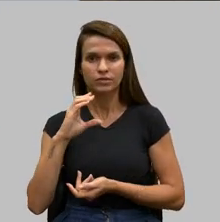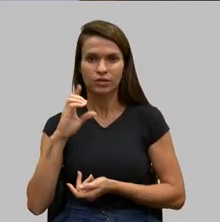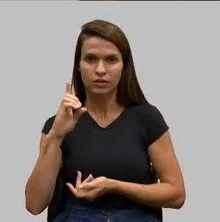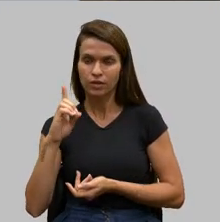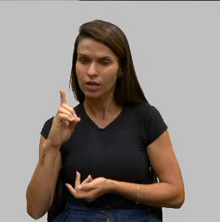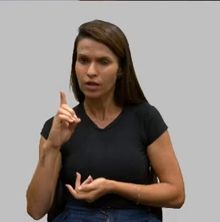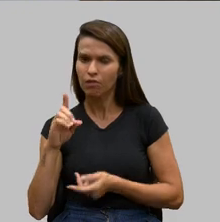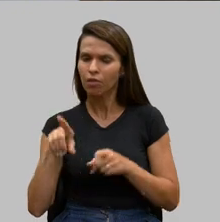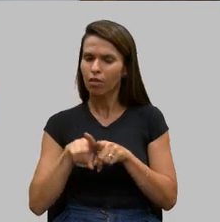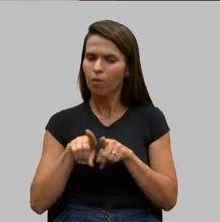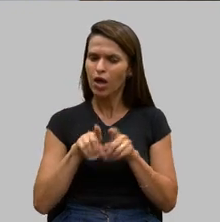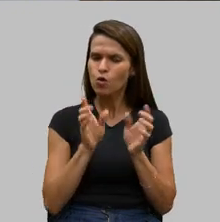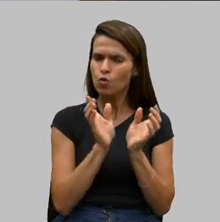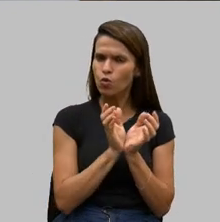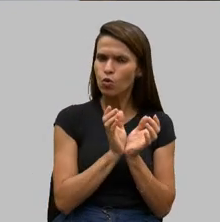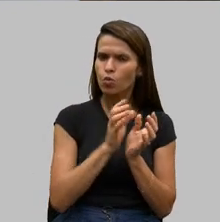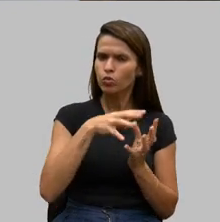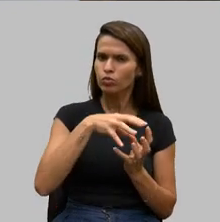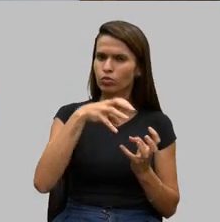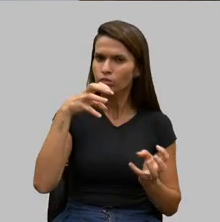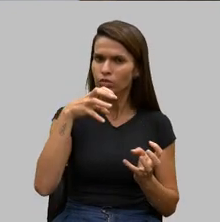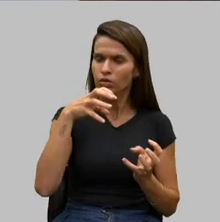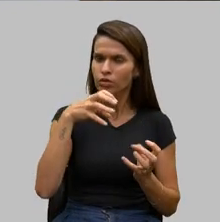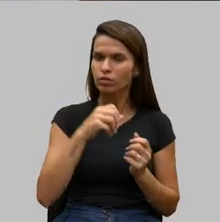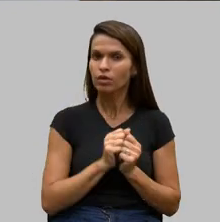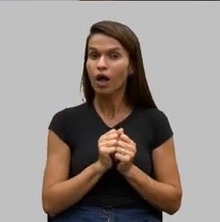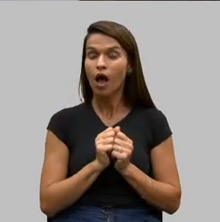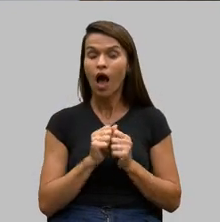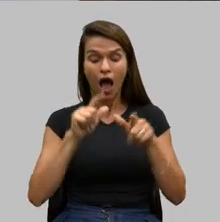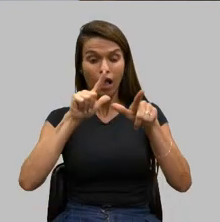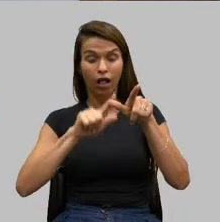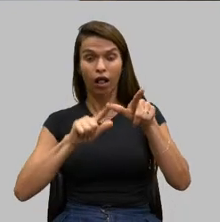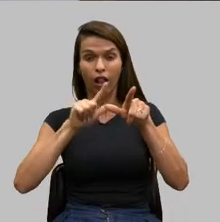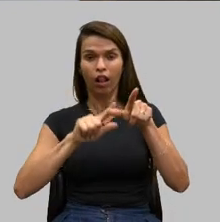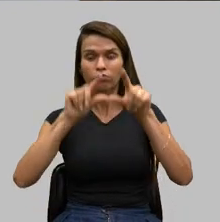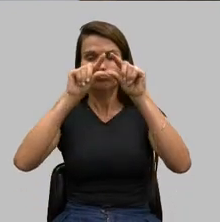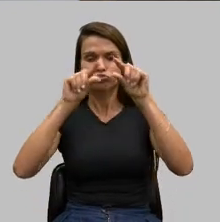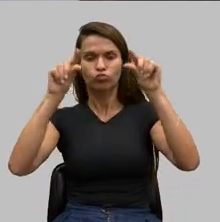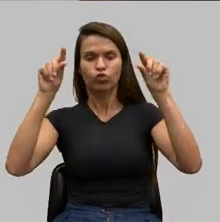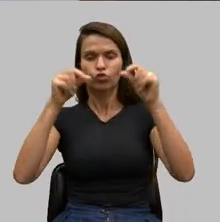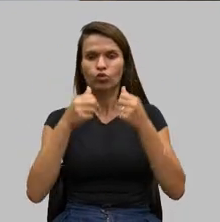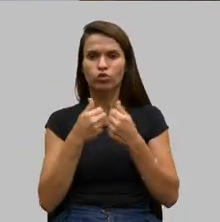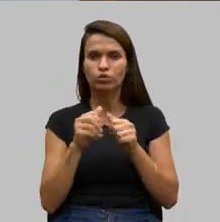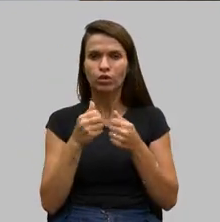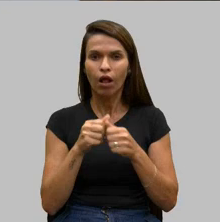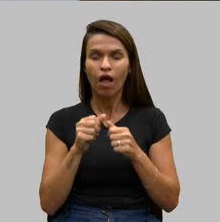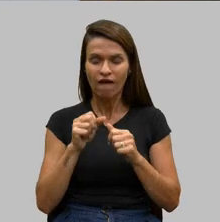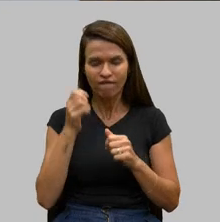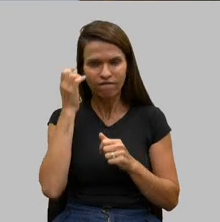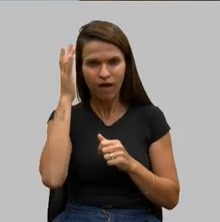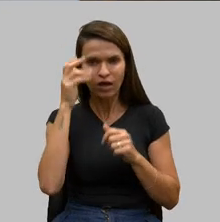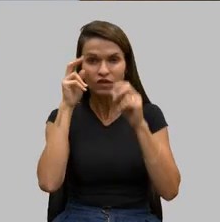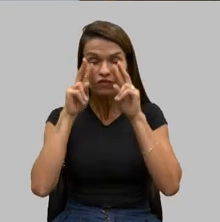idosa o letreiro dos ônibus ele favorece a visualização